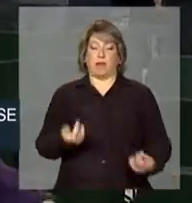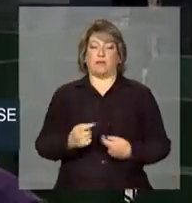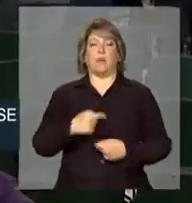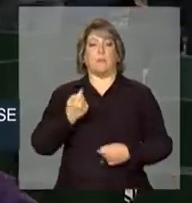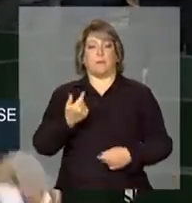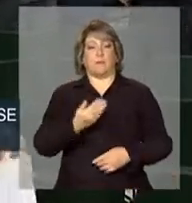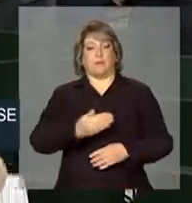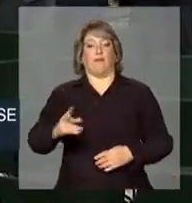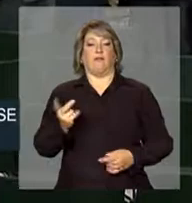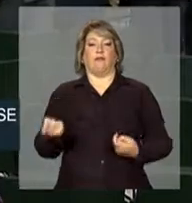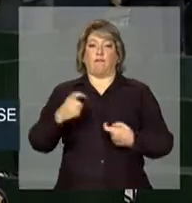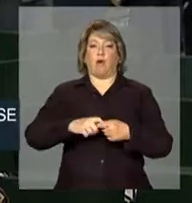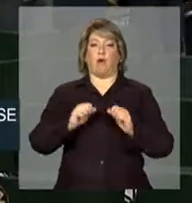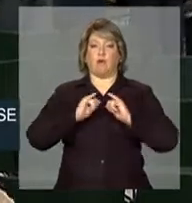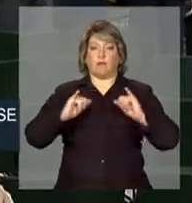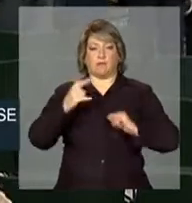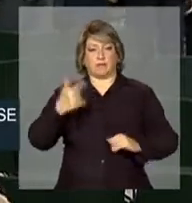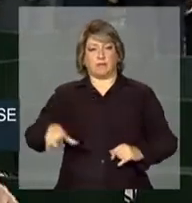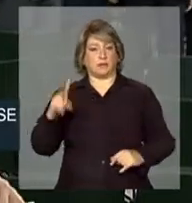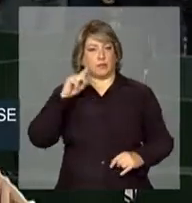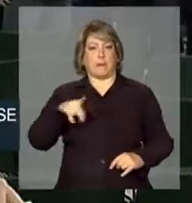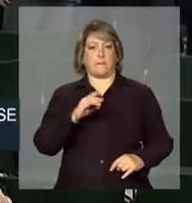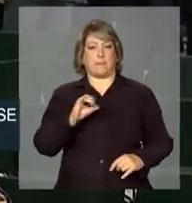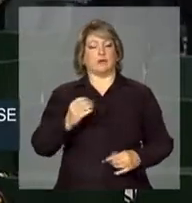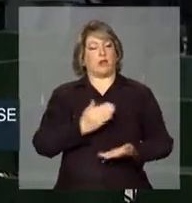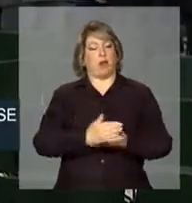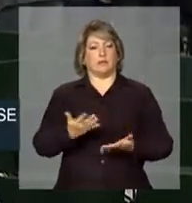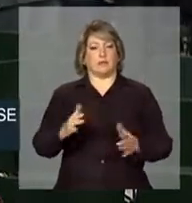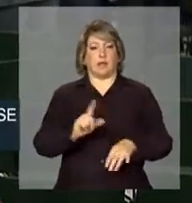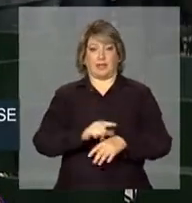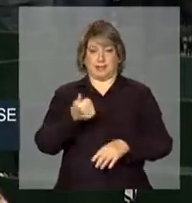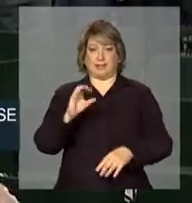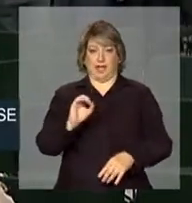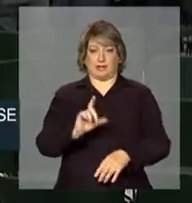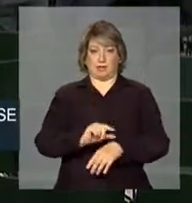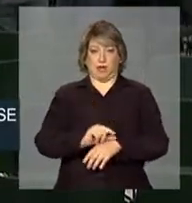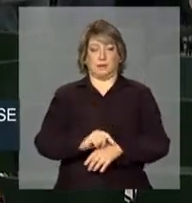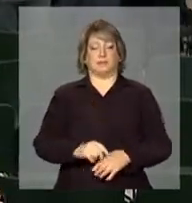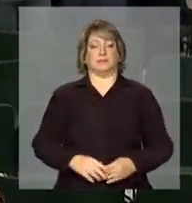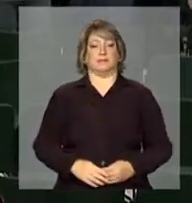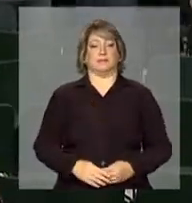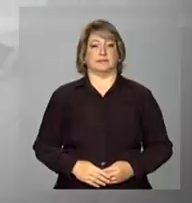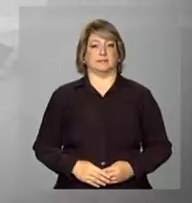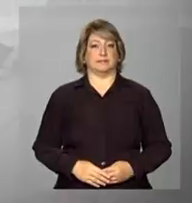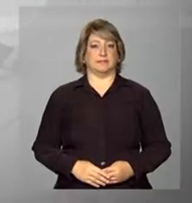mais informações sobre a cerimônia de posse, que deve começar às 10 horas. Malu.